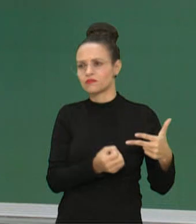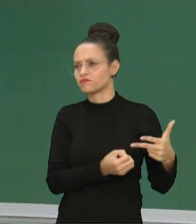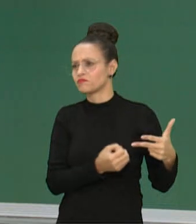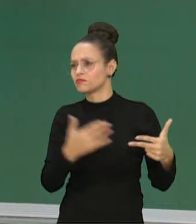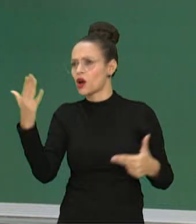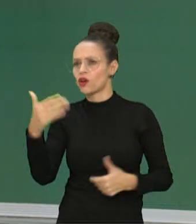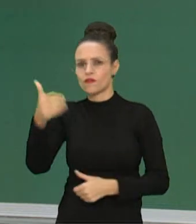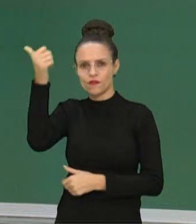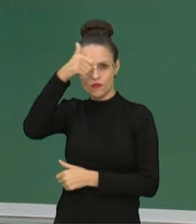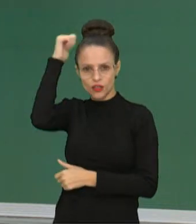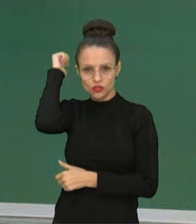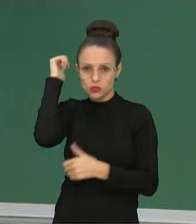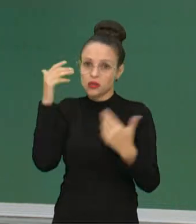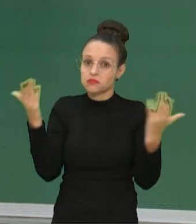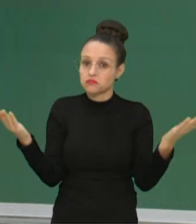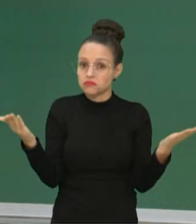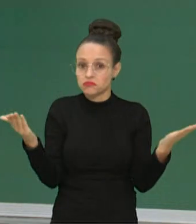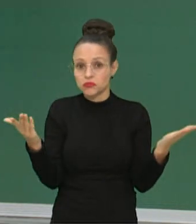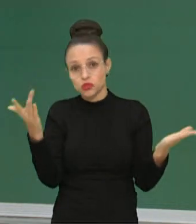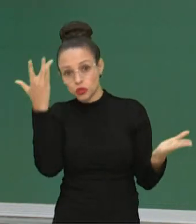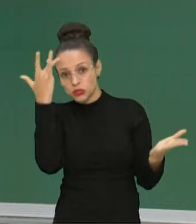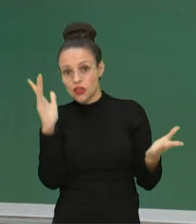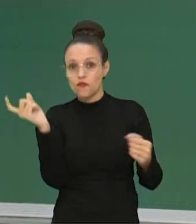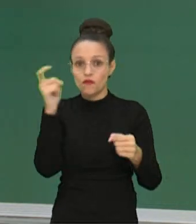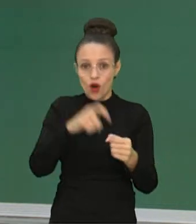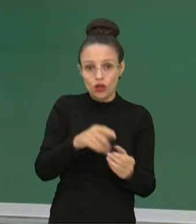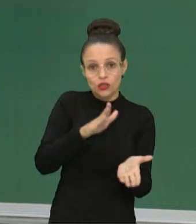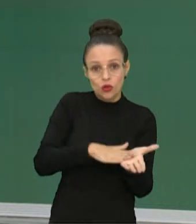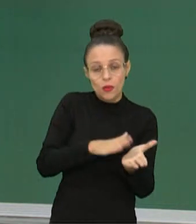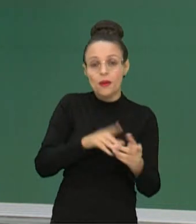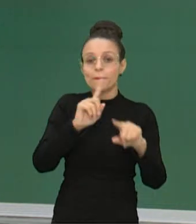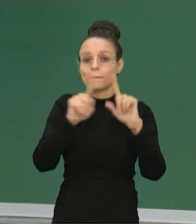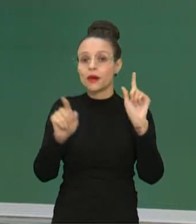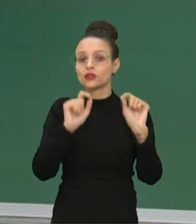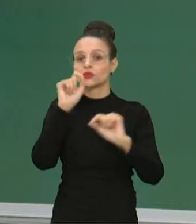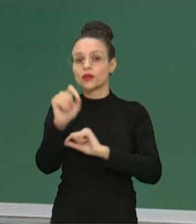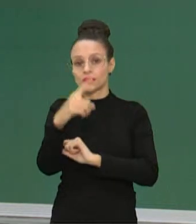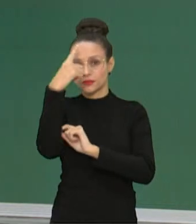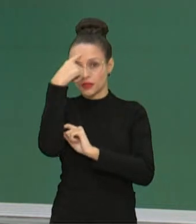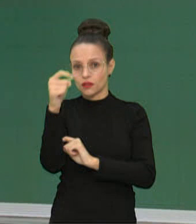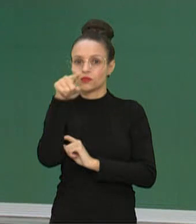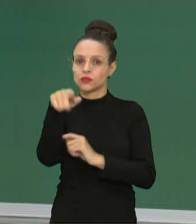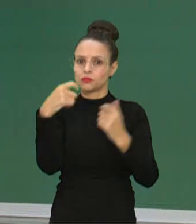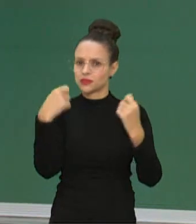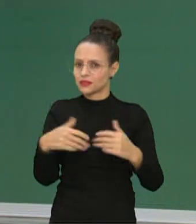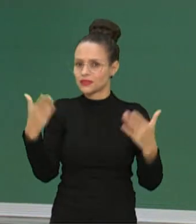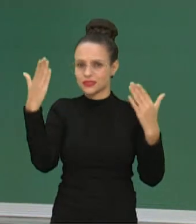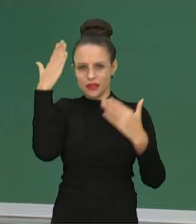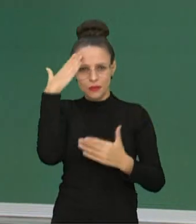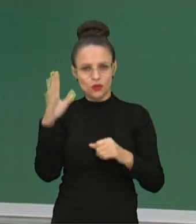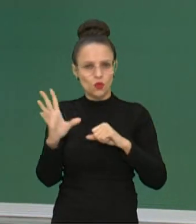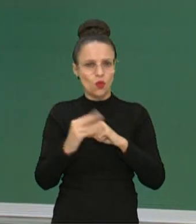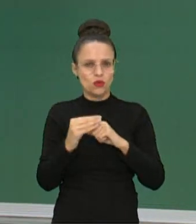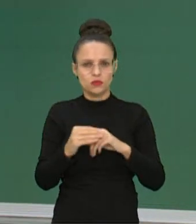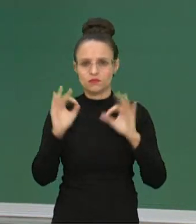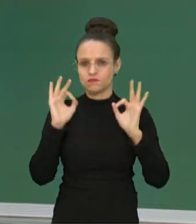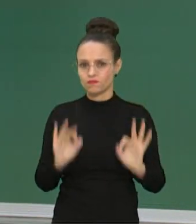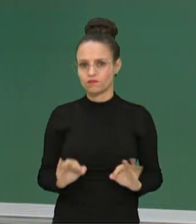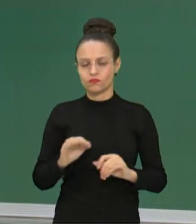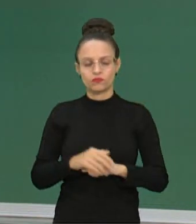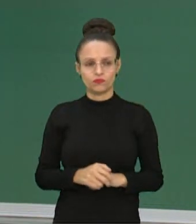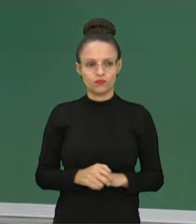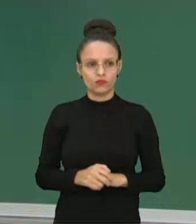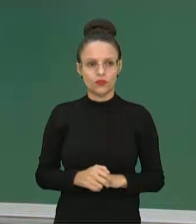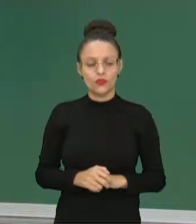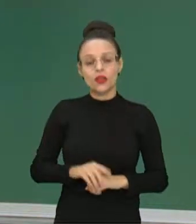vestibulares. Talvez eles nunca mais volte, nunca mais seja cobrado. Mas esta ideia você tem que dominar. E